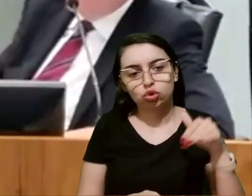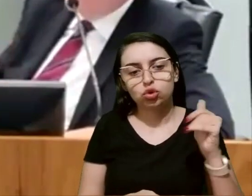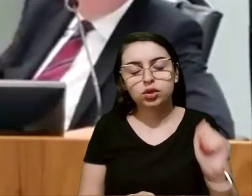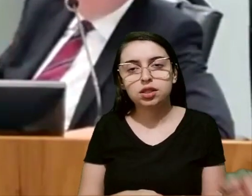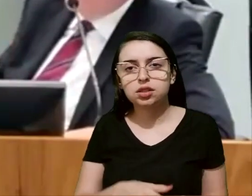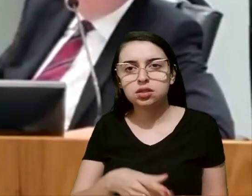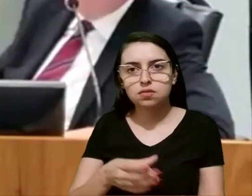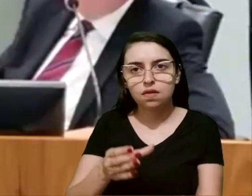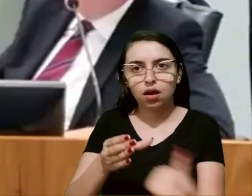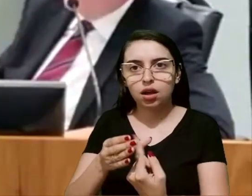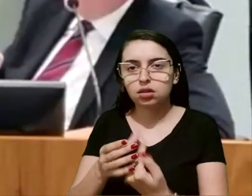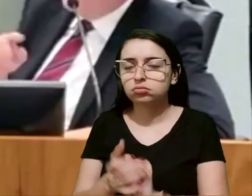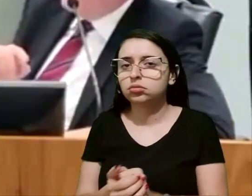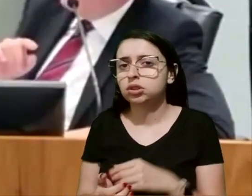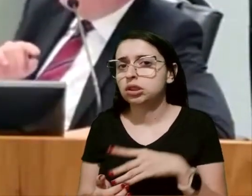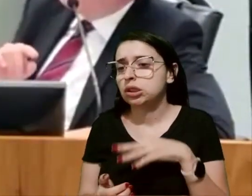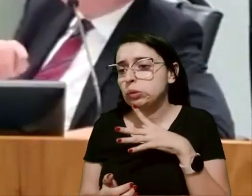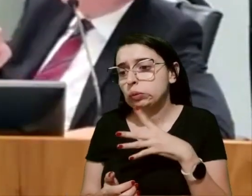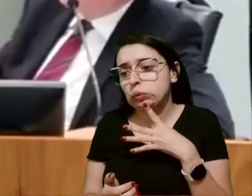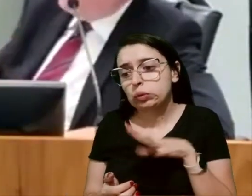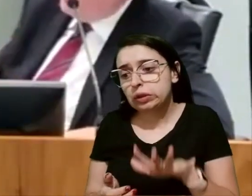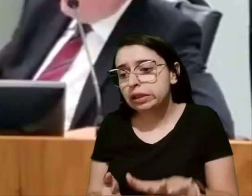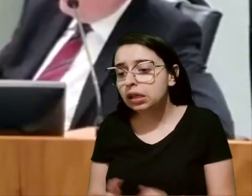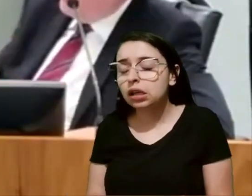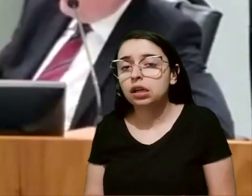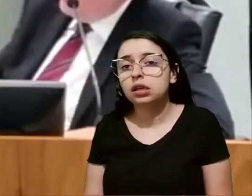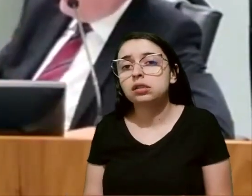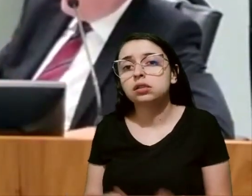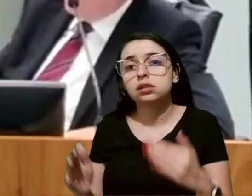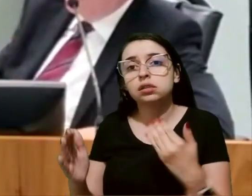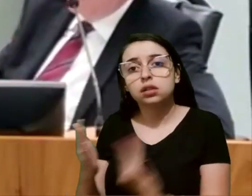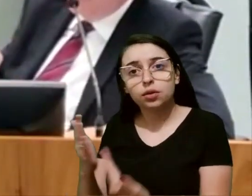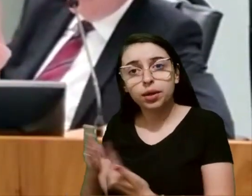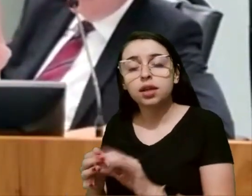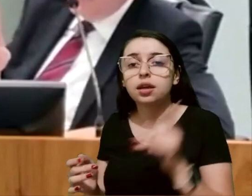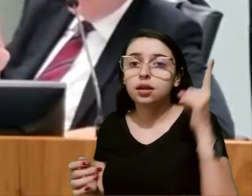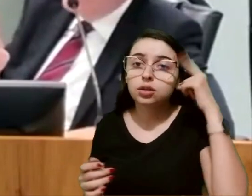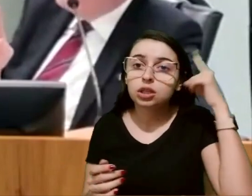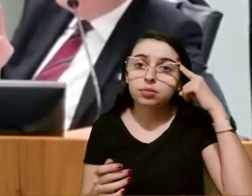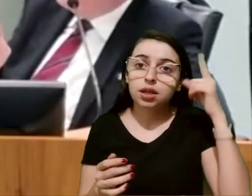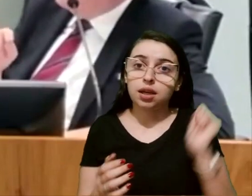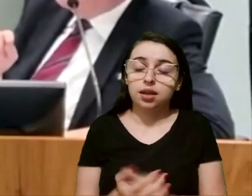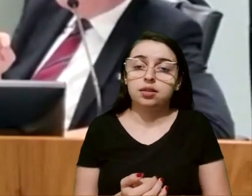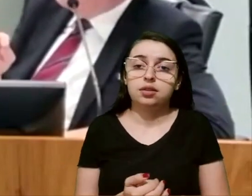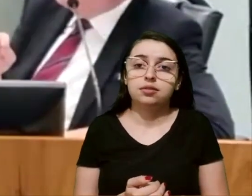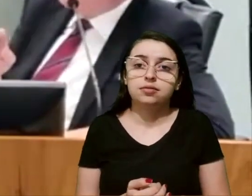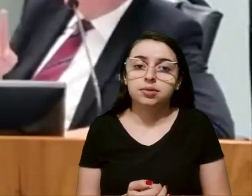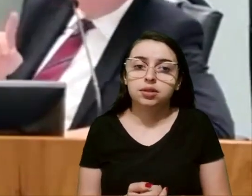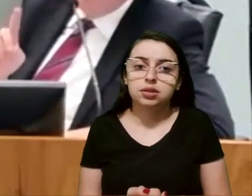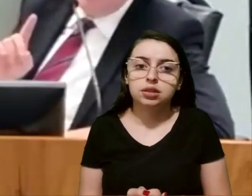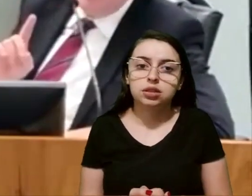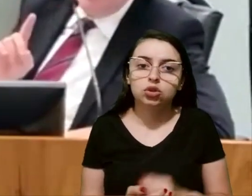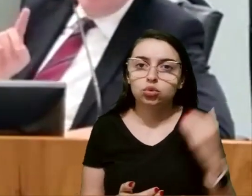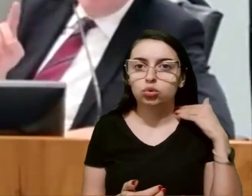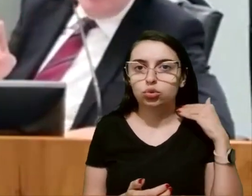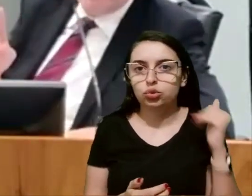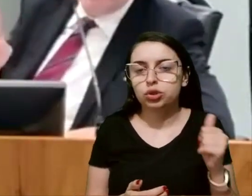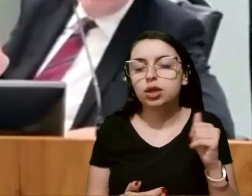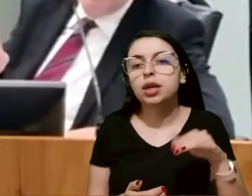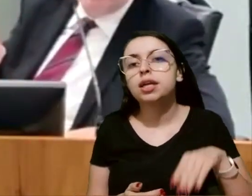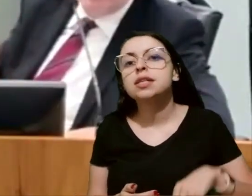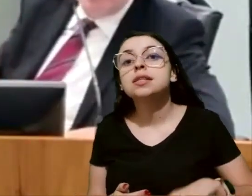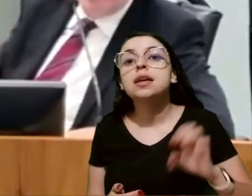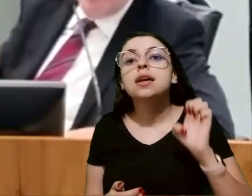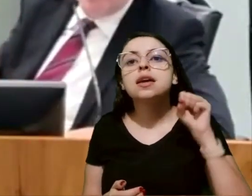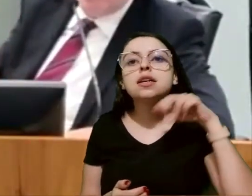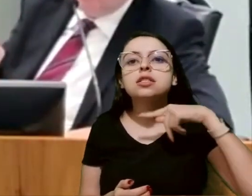para uma vara especializada sem ser um especialista naquela matéria, porque a ideia da especialização é, bom, teremos lá